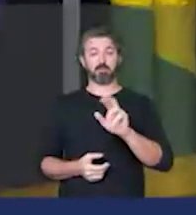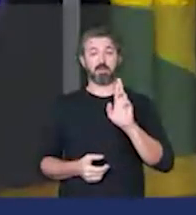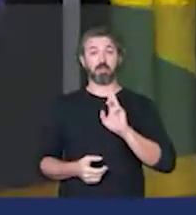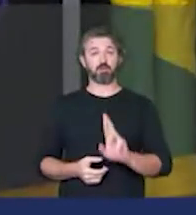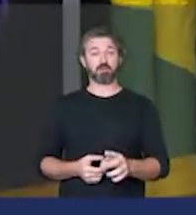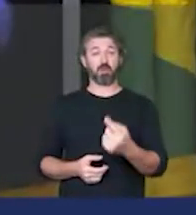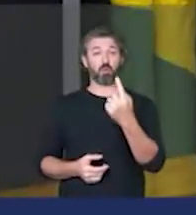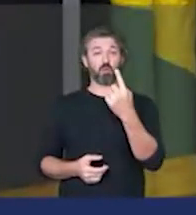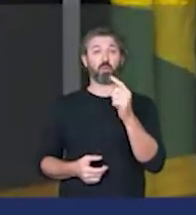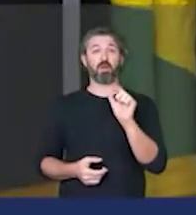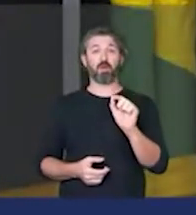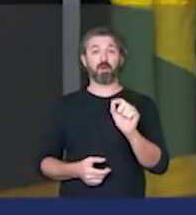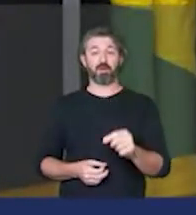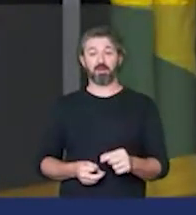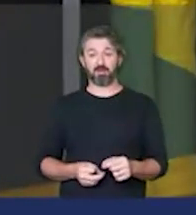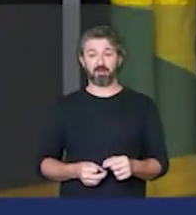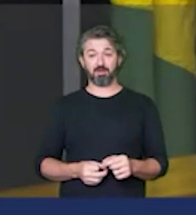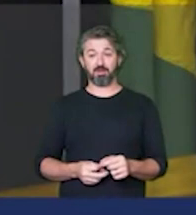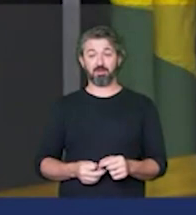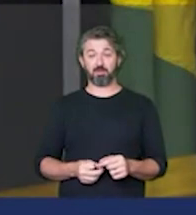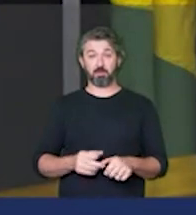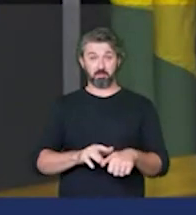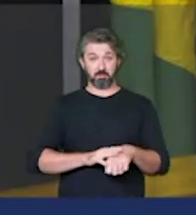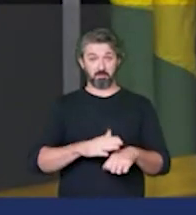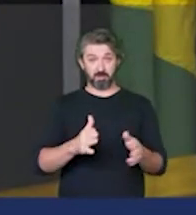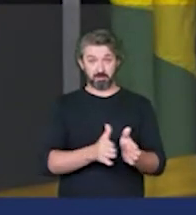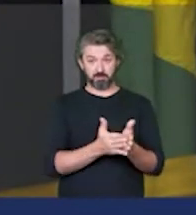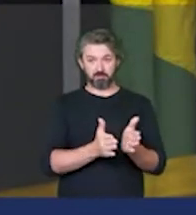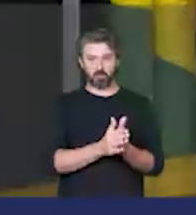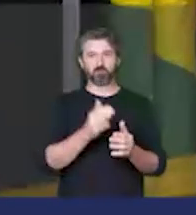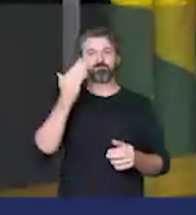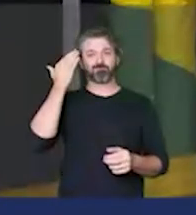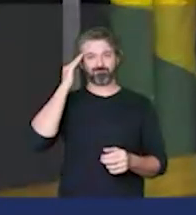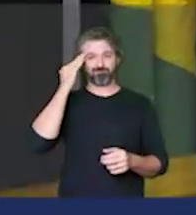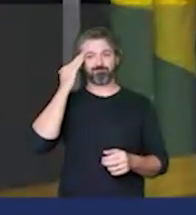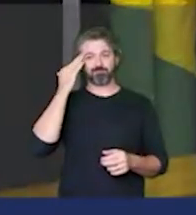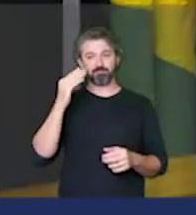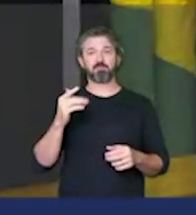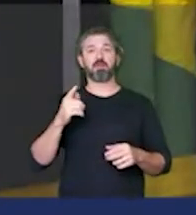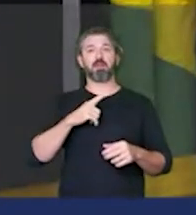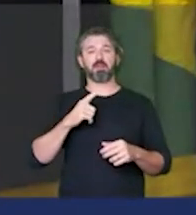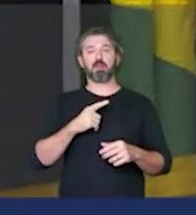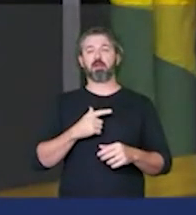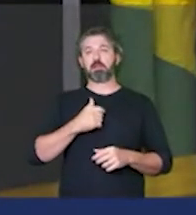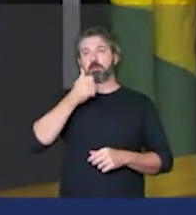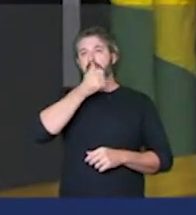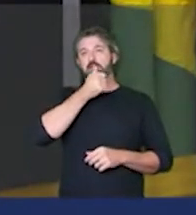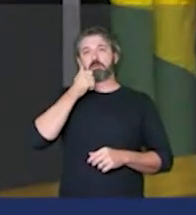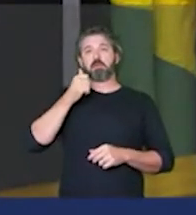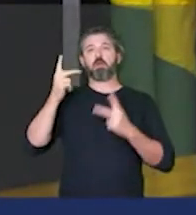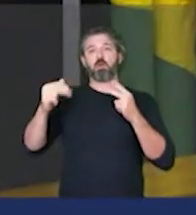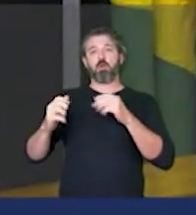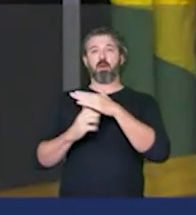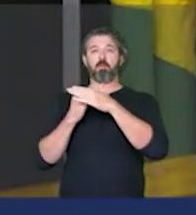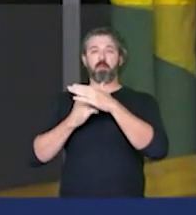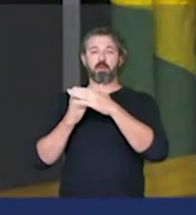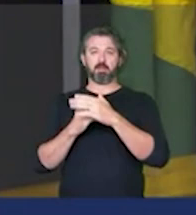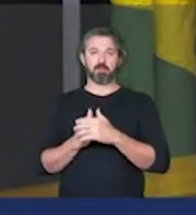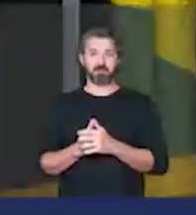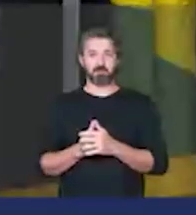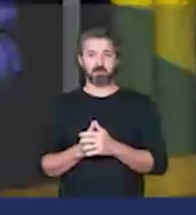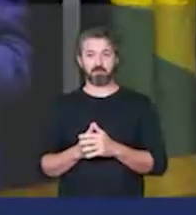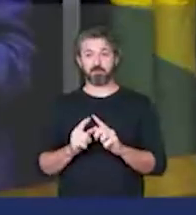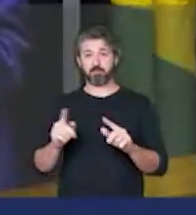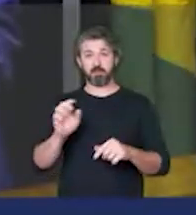Um dos resultados dessa pesquisa foi de que o mais pobre entende que está no mesmo barco do que o seu empregador.